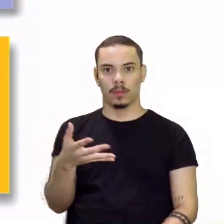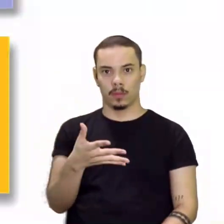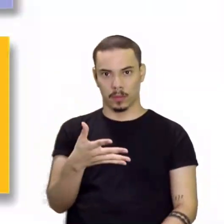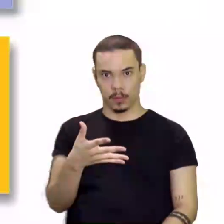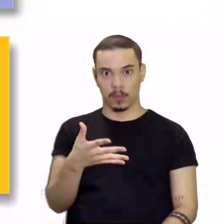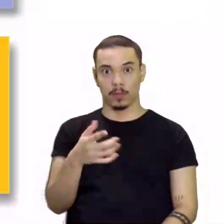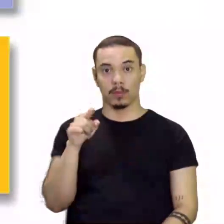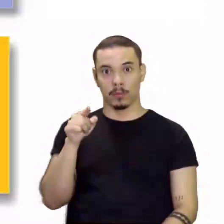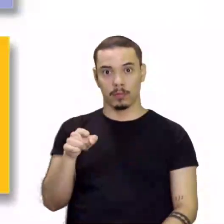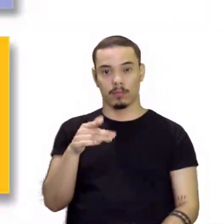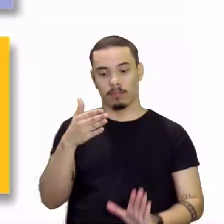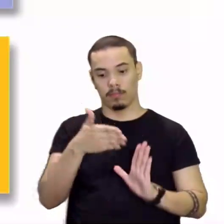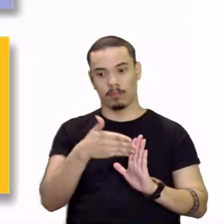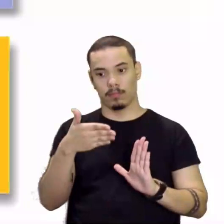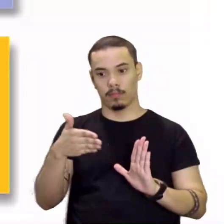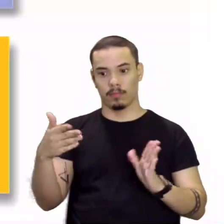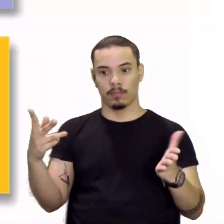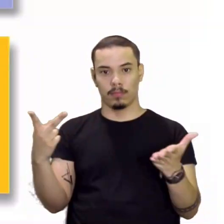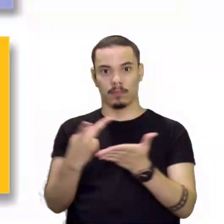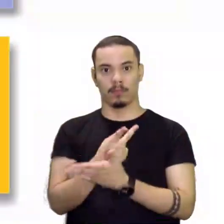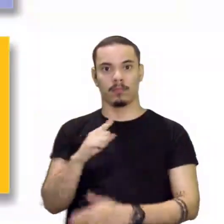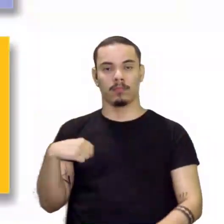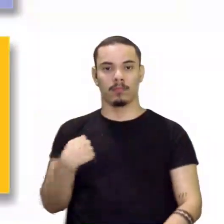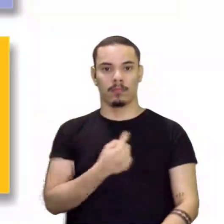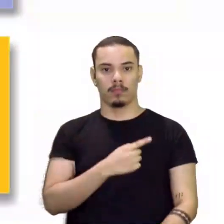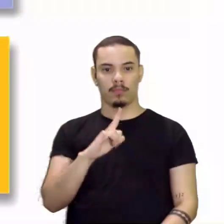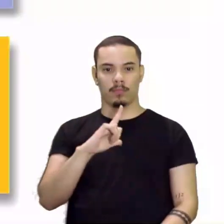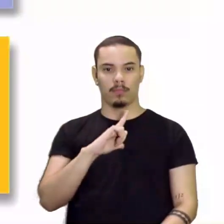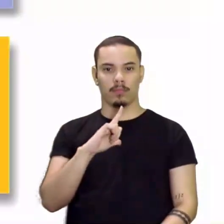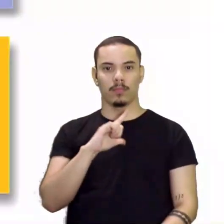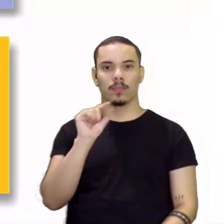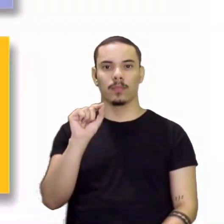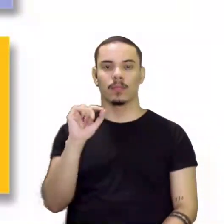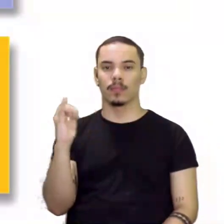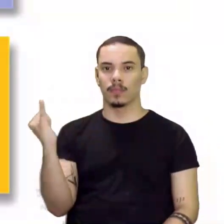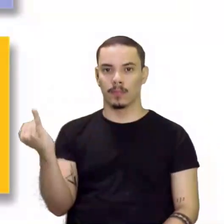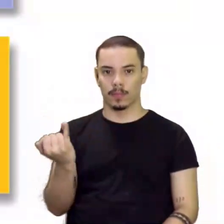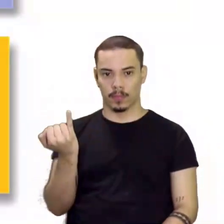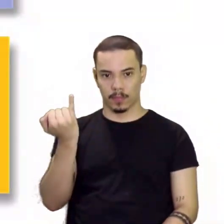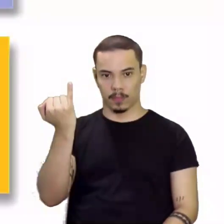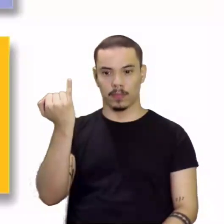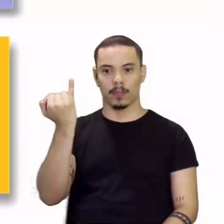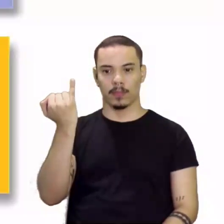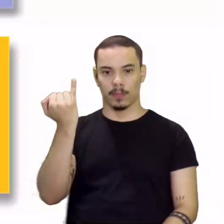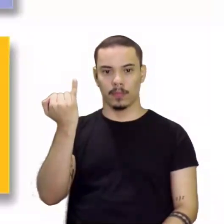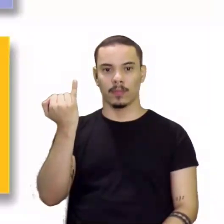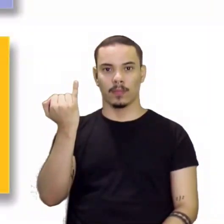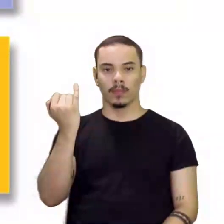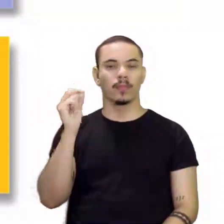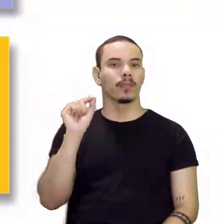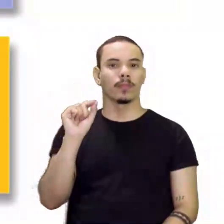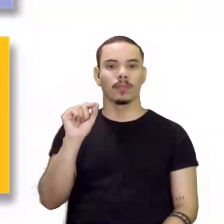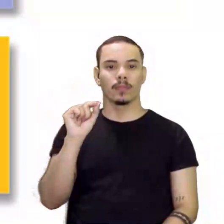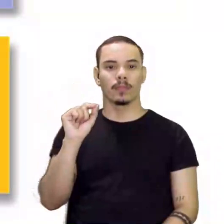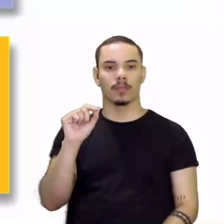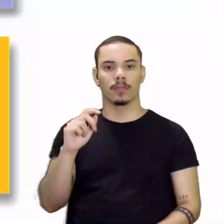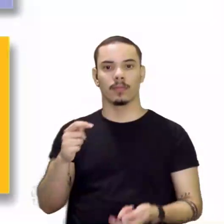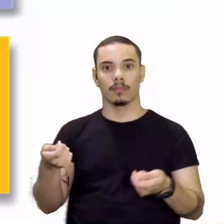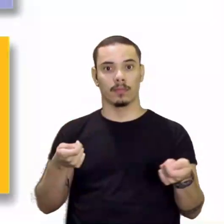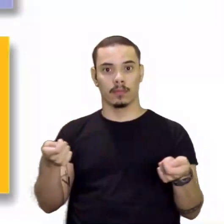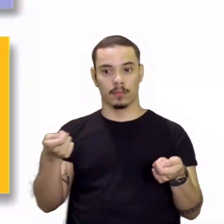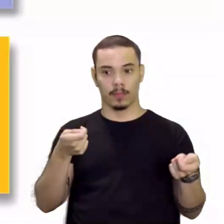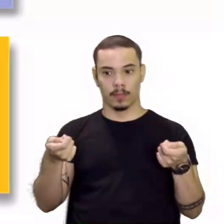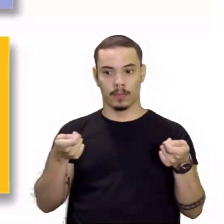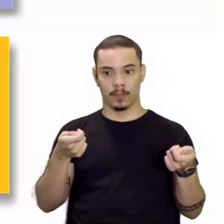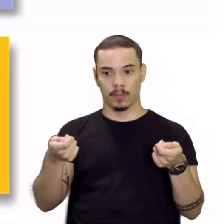E nessas formações geológicas nós temos a grande importância, que é a mineração.